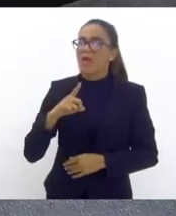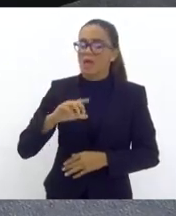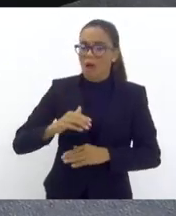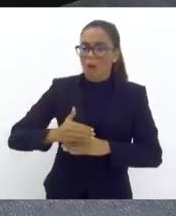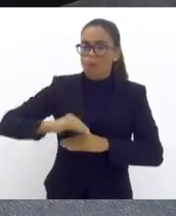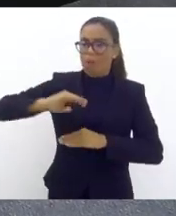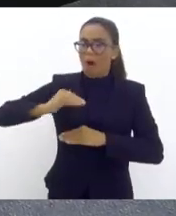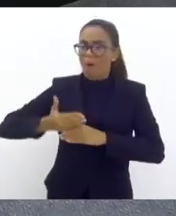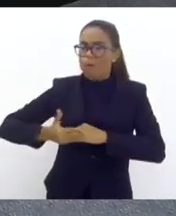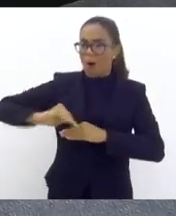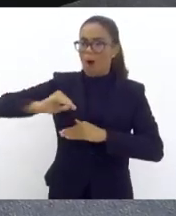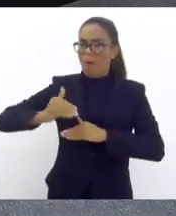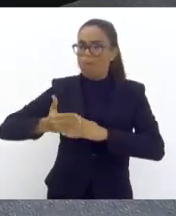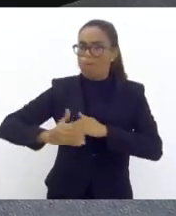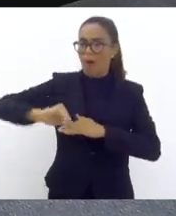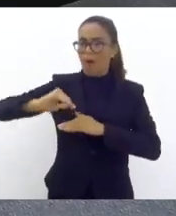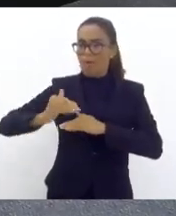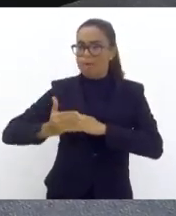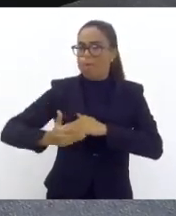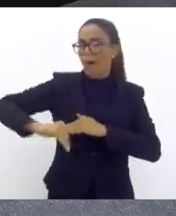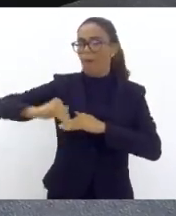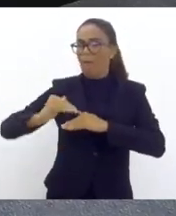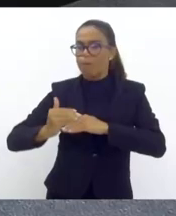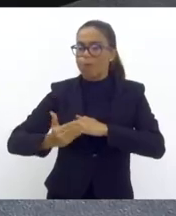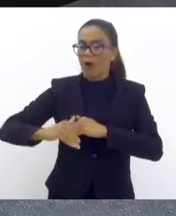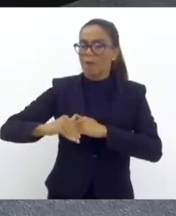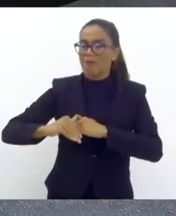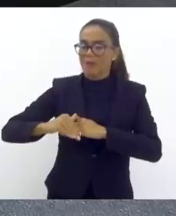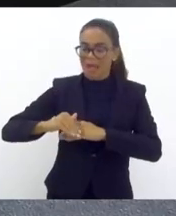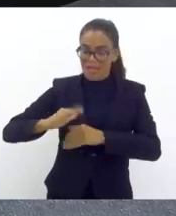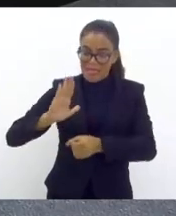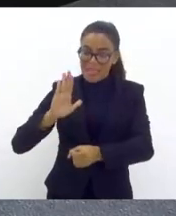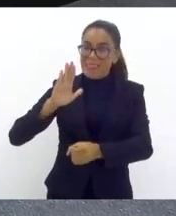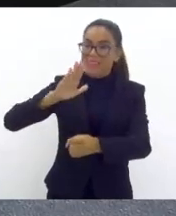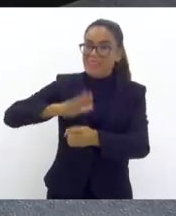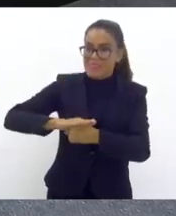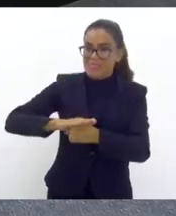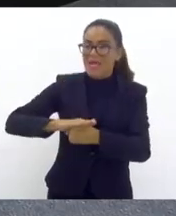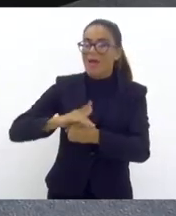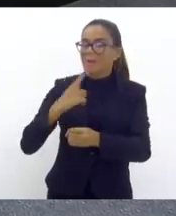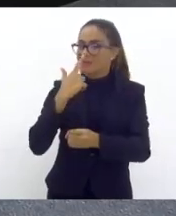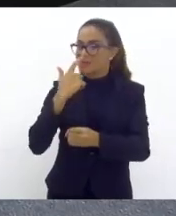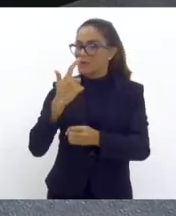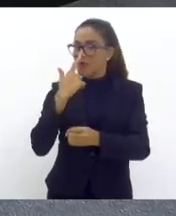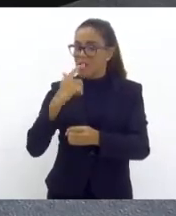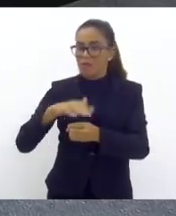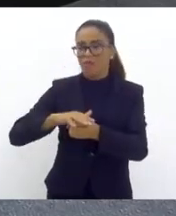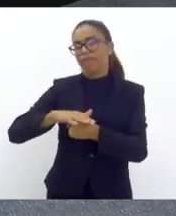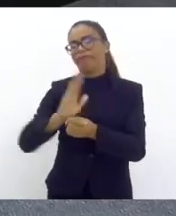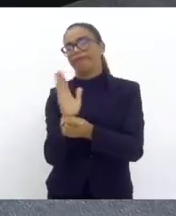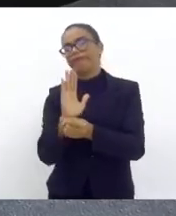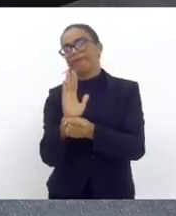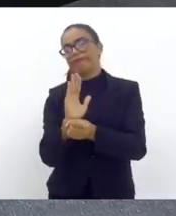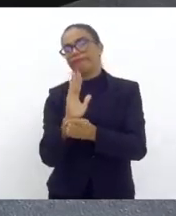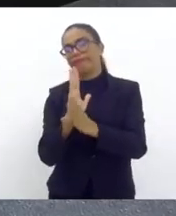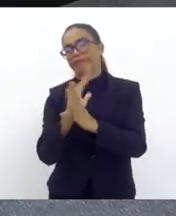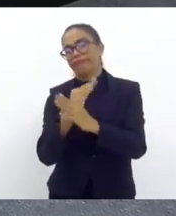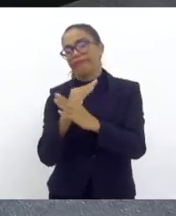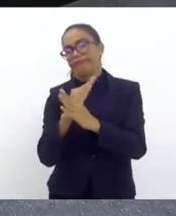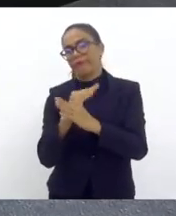que eles fizeram tampas de bueiro foram nas calçadas senhoras caindo no Pilar terceiro distrito